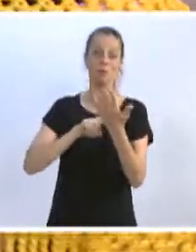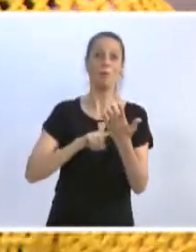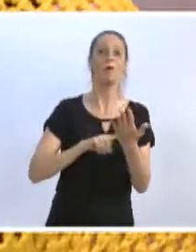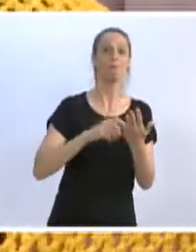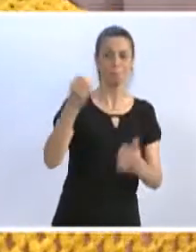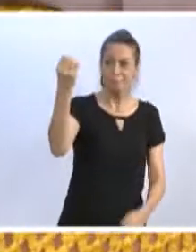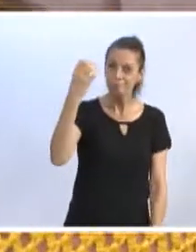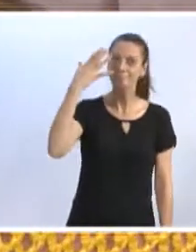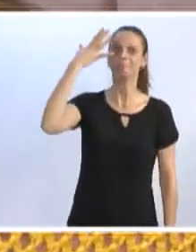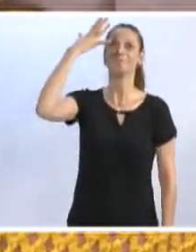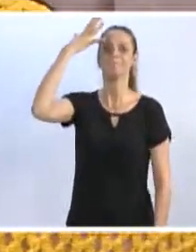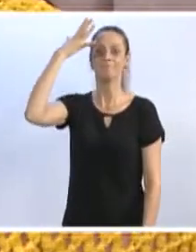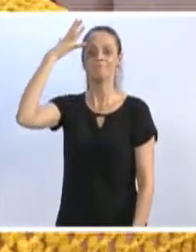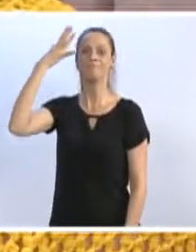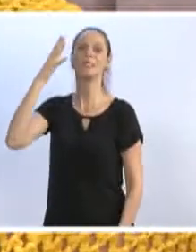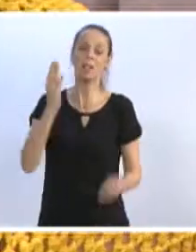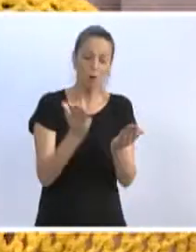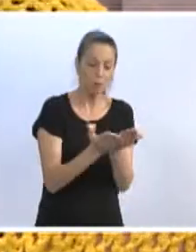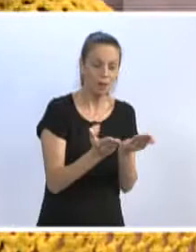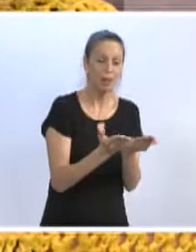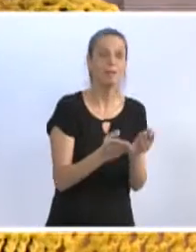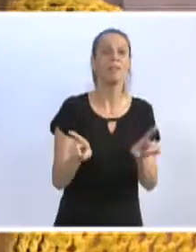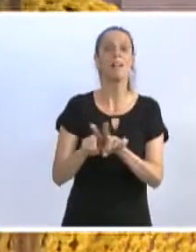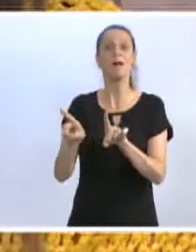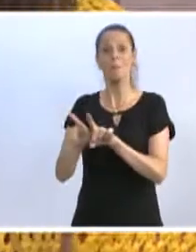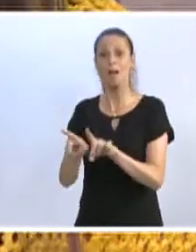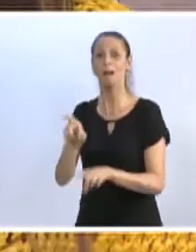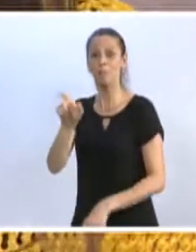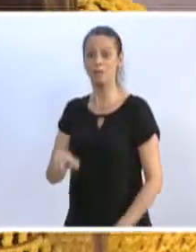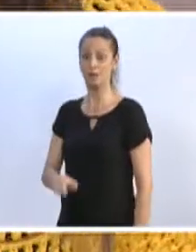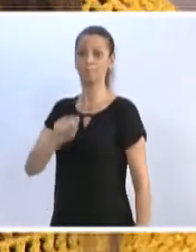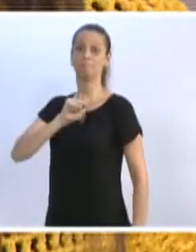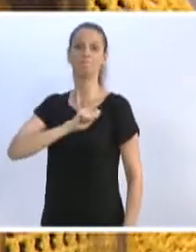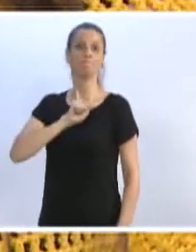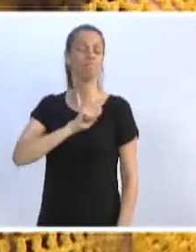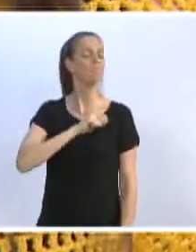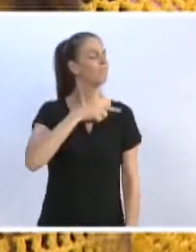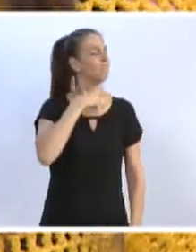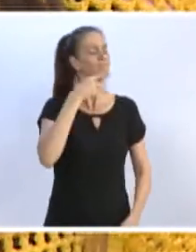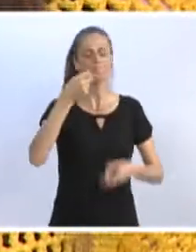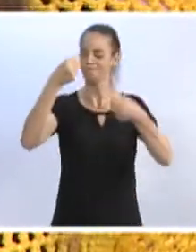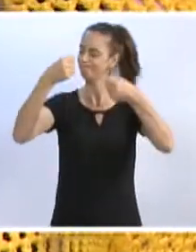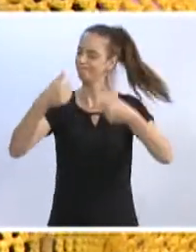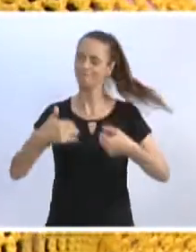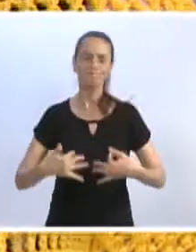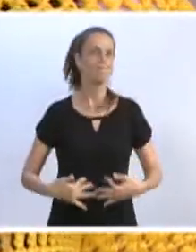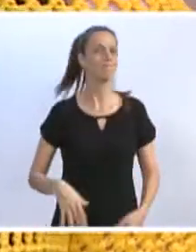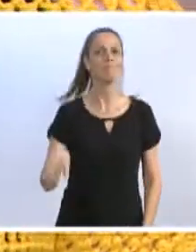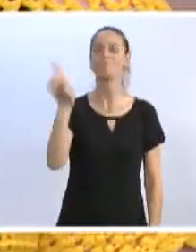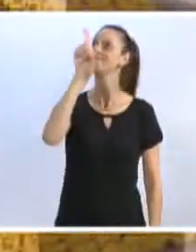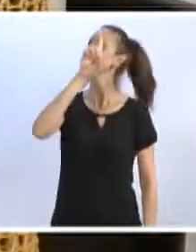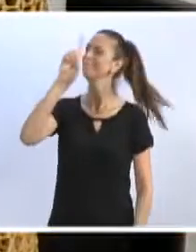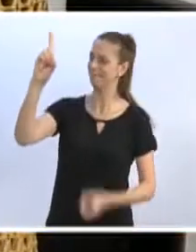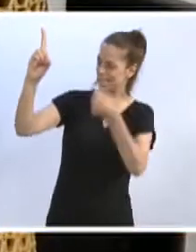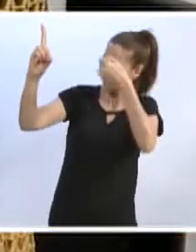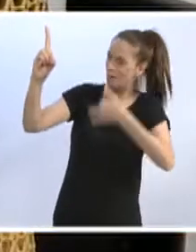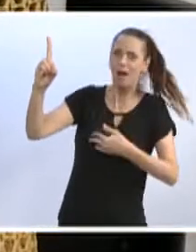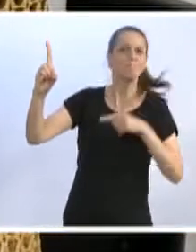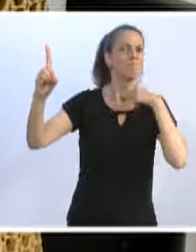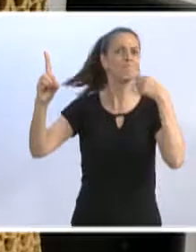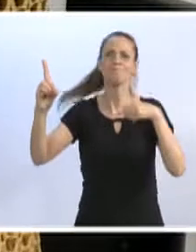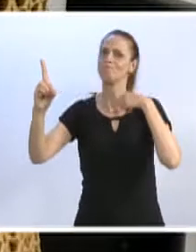seus. Do crente ao ateu, ninguém explica Deus, ninguém